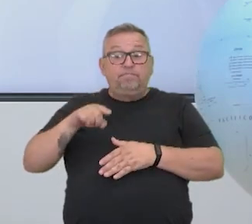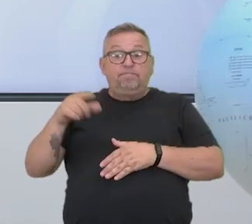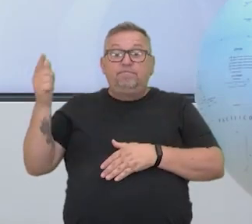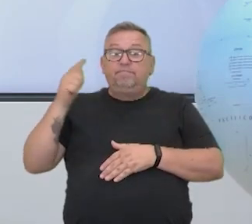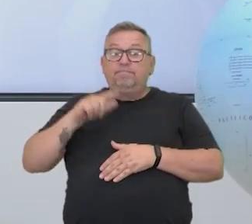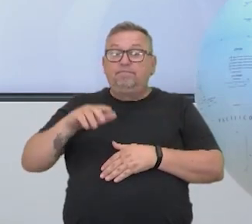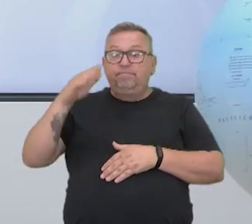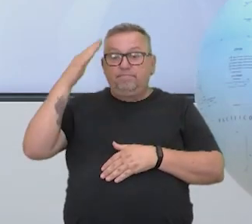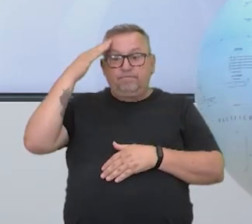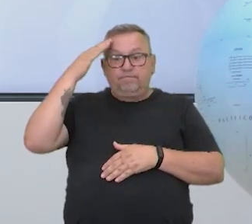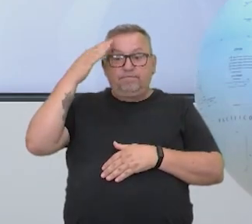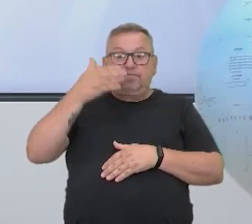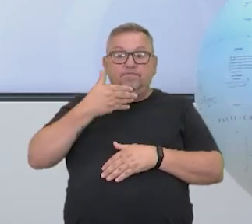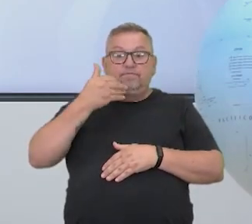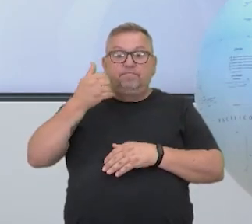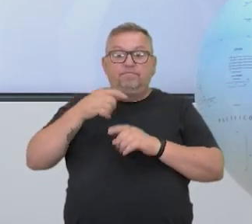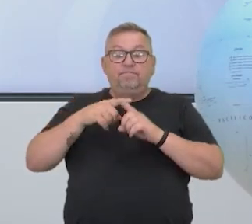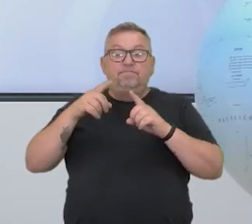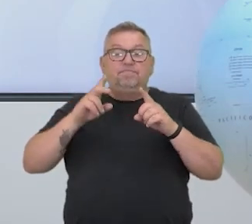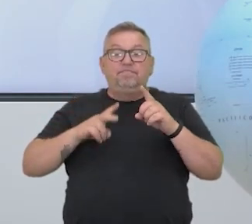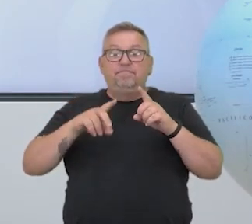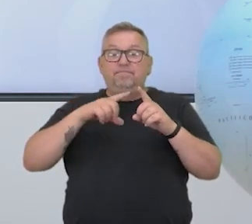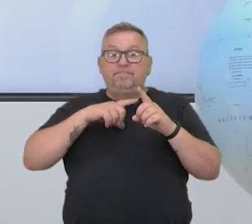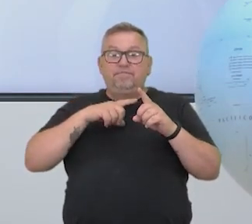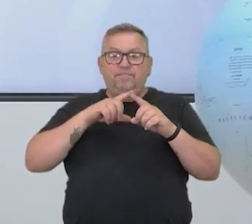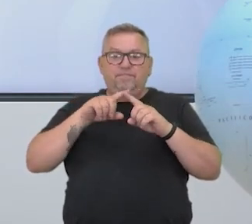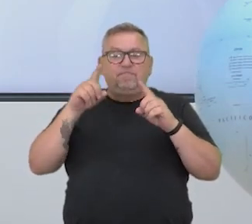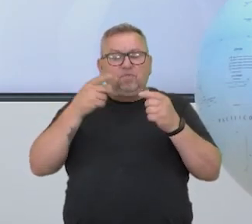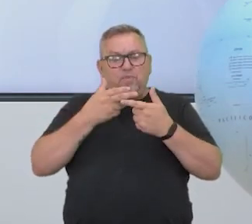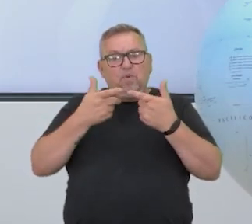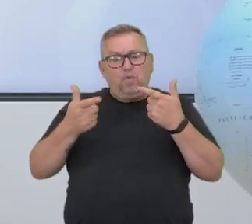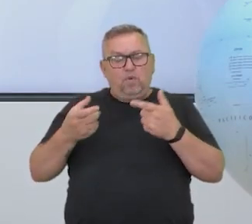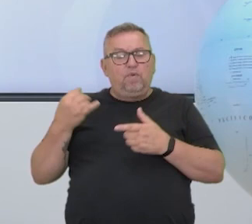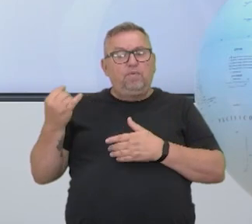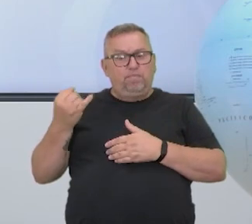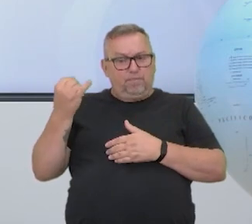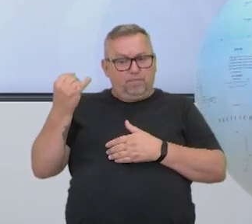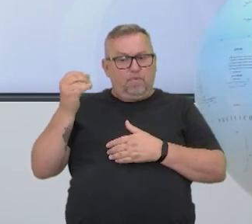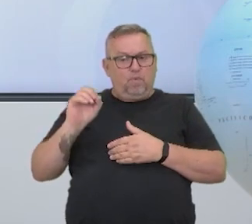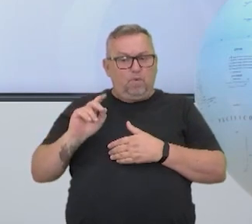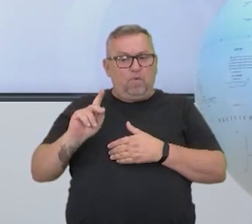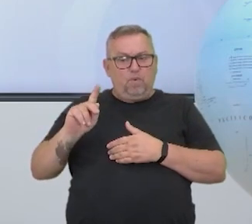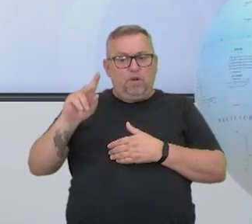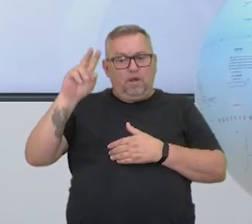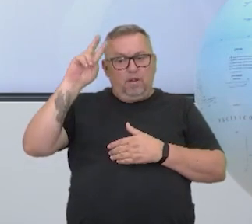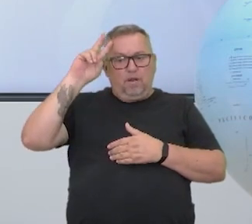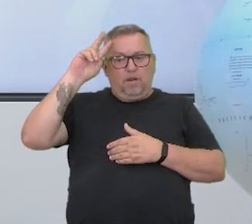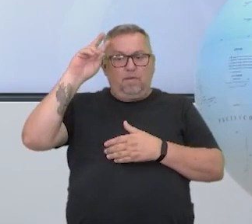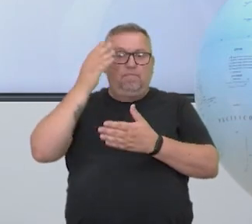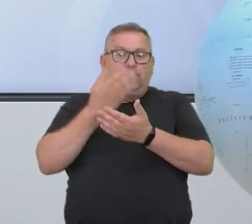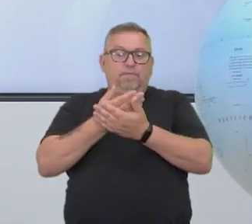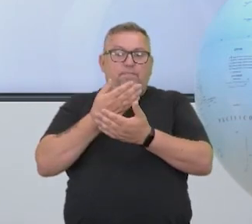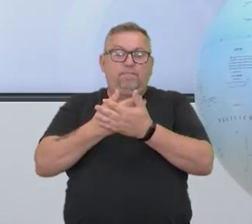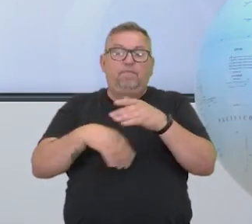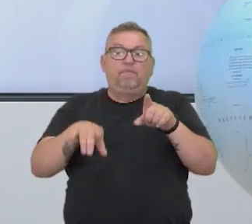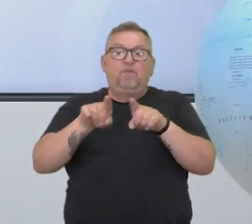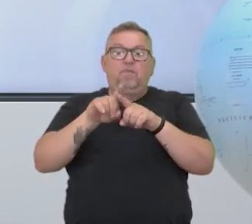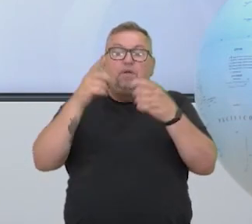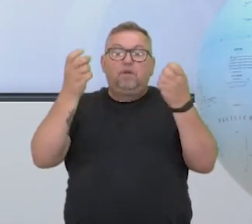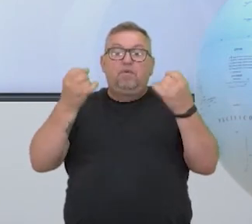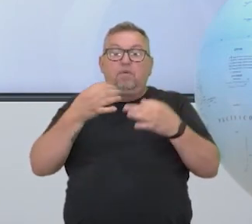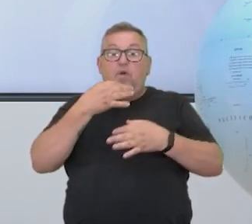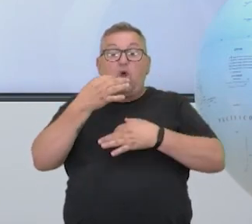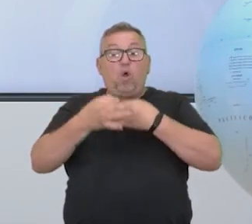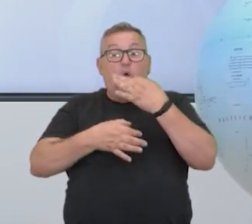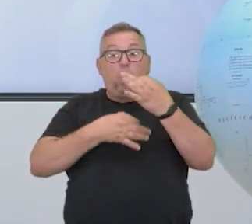melhor. Não só curiosidade, mas sempre vem uma pincelada aí de coisas importantes. Vocês lembram que na outra aula eu falei que ia comentar numa